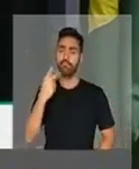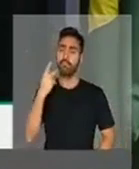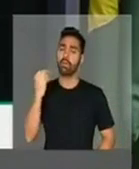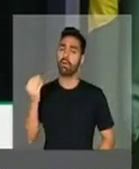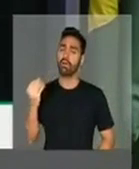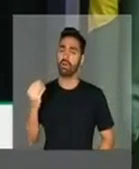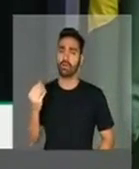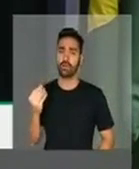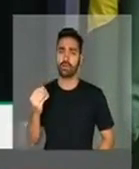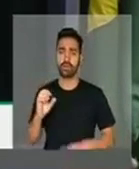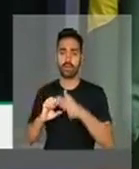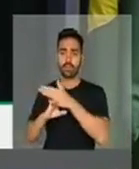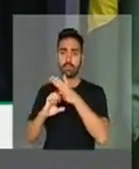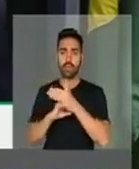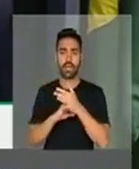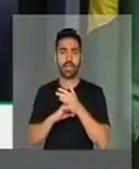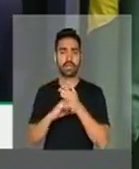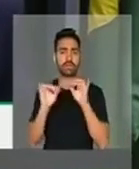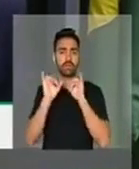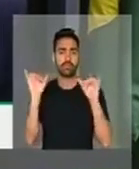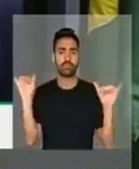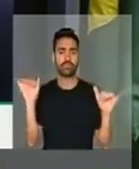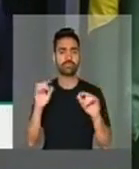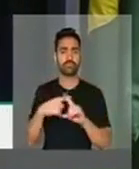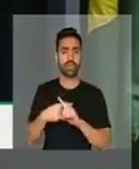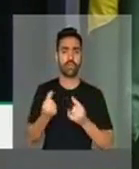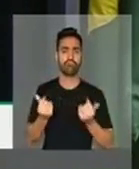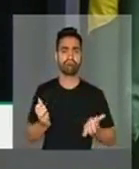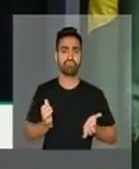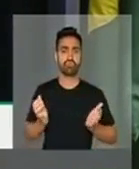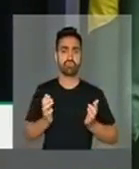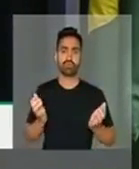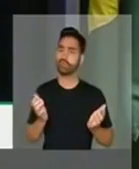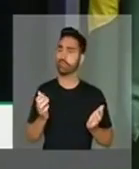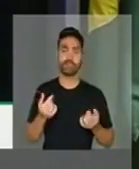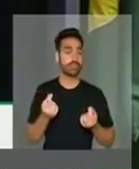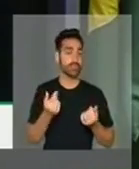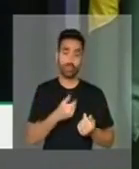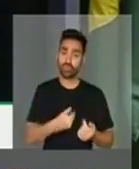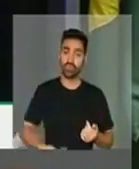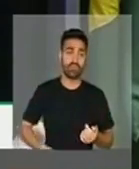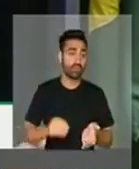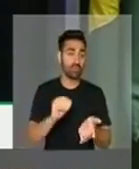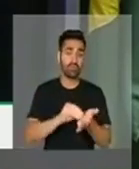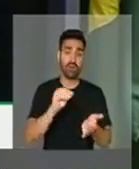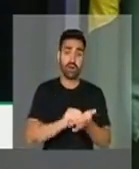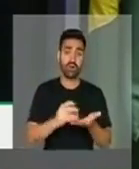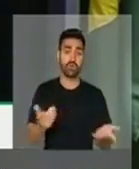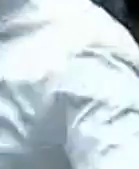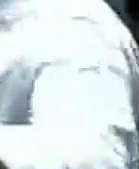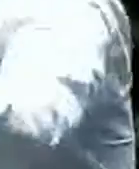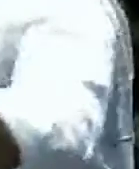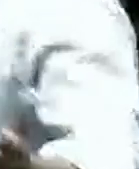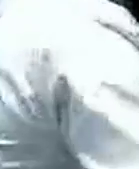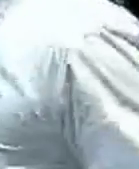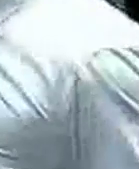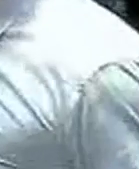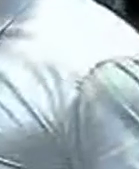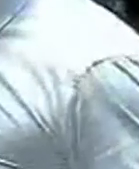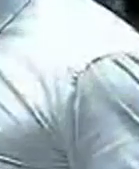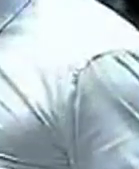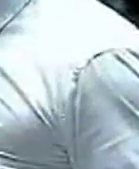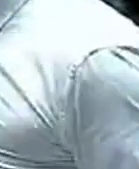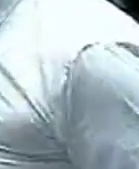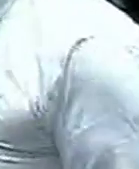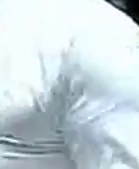quem, empresas de propaganda, empresas de publicidade. Isso é dinheiro público que está faltando no nosso dia a dia. As redes sociais estão